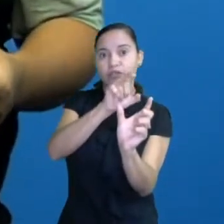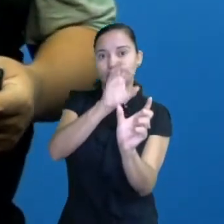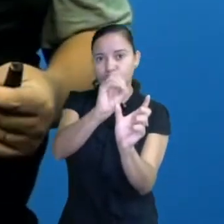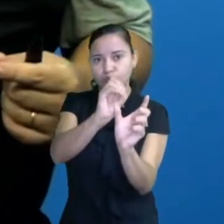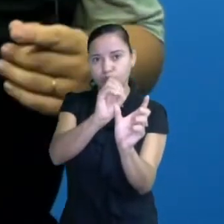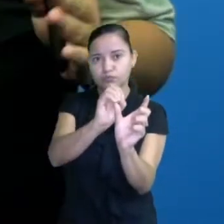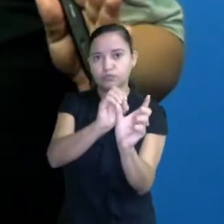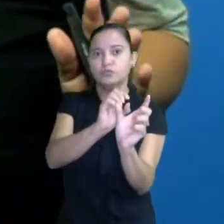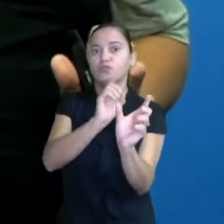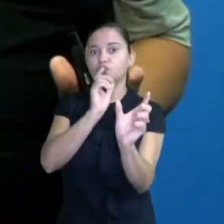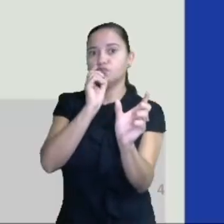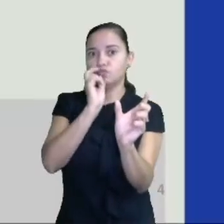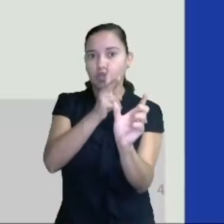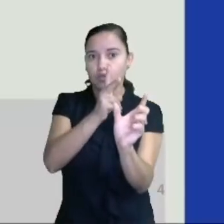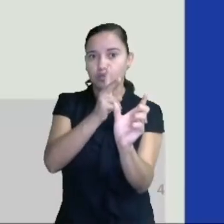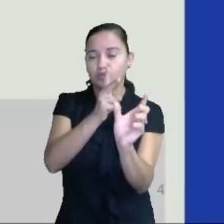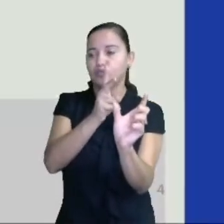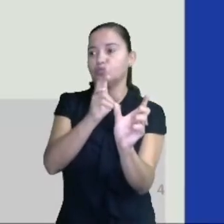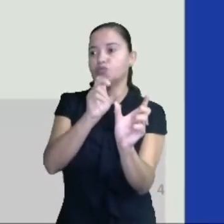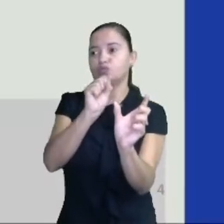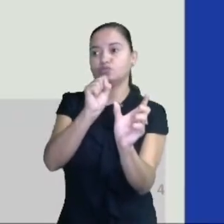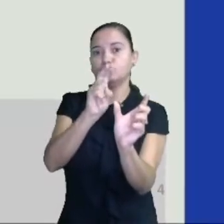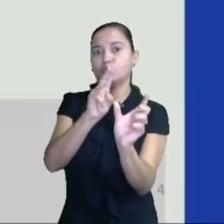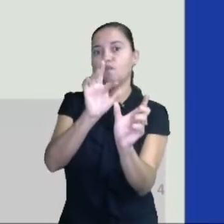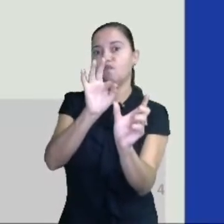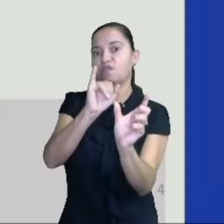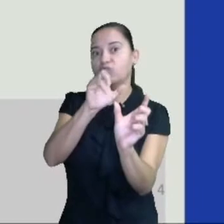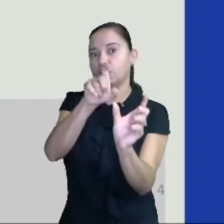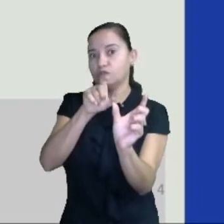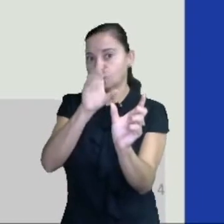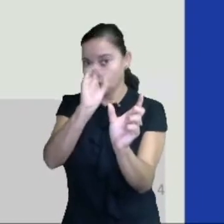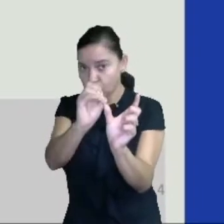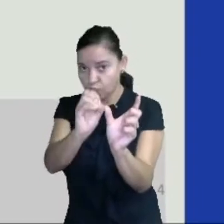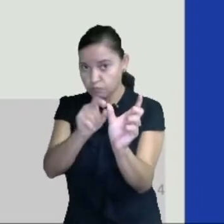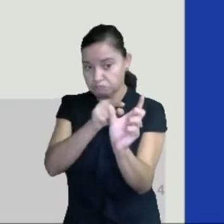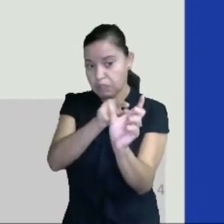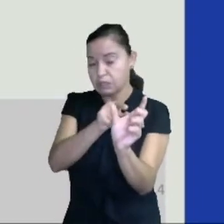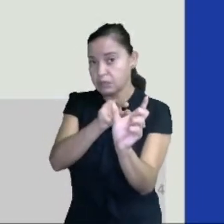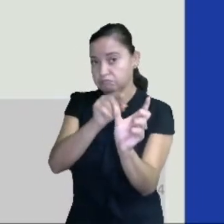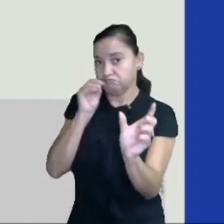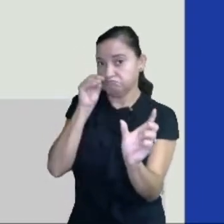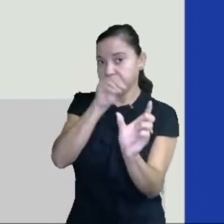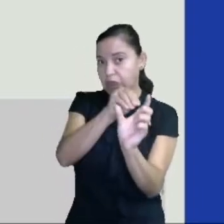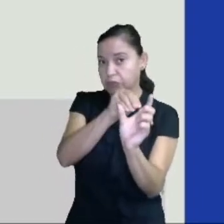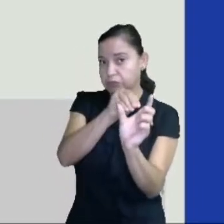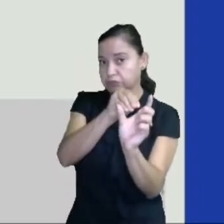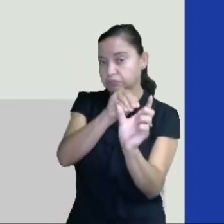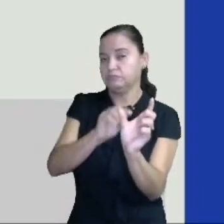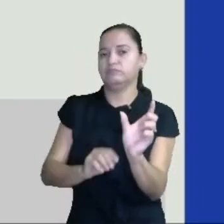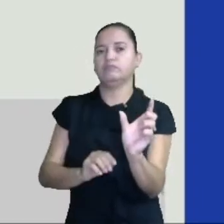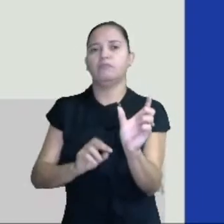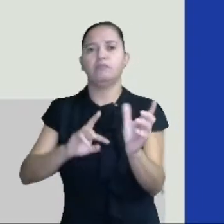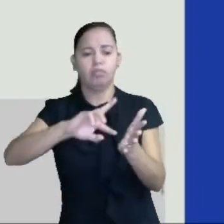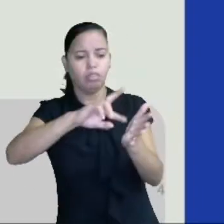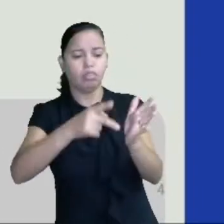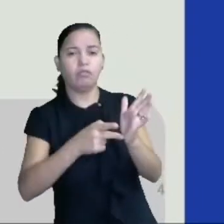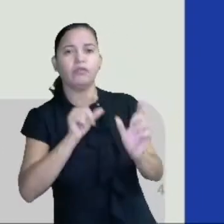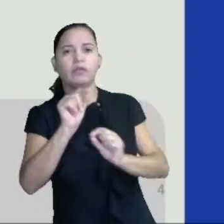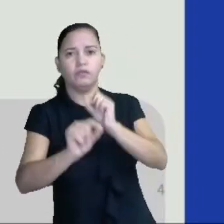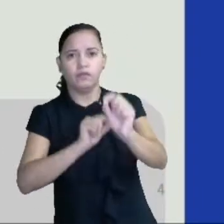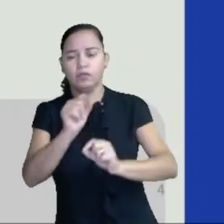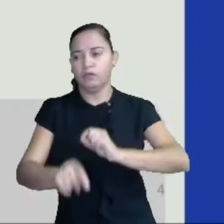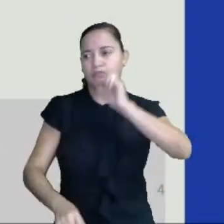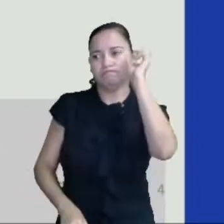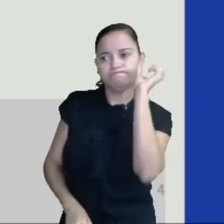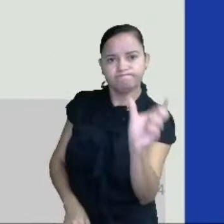dele, sufixo. Certo? Então, vamos ler a definição do que é,